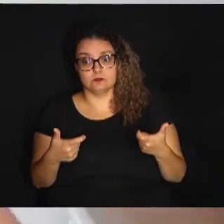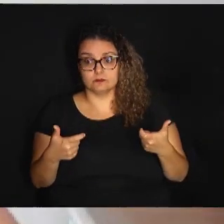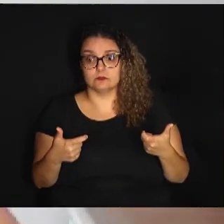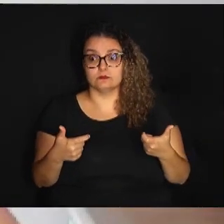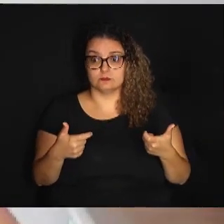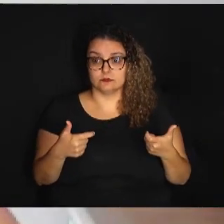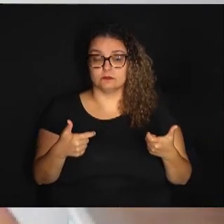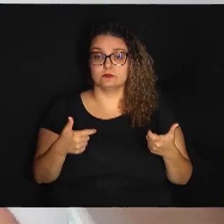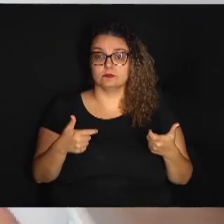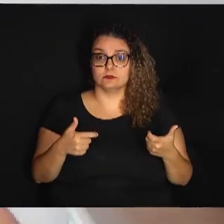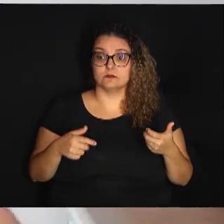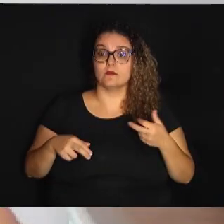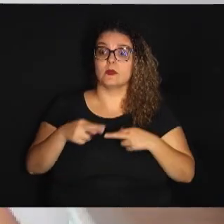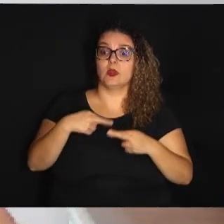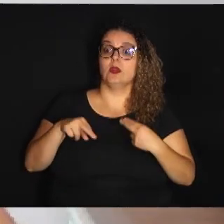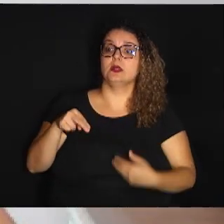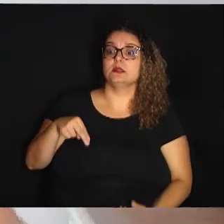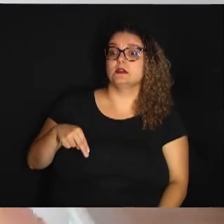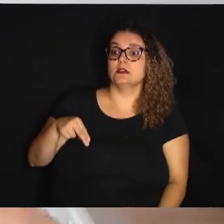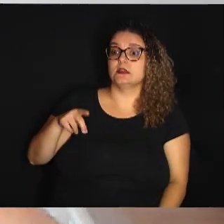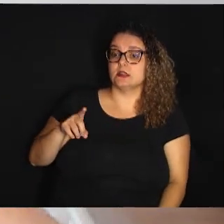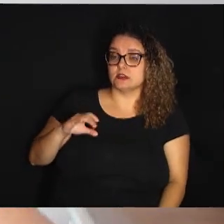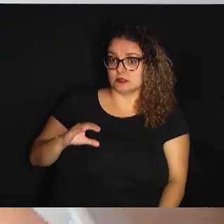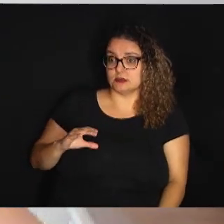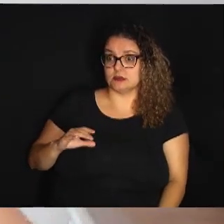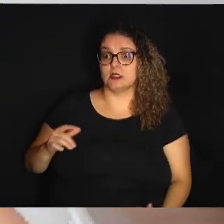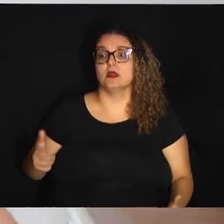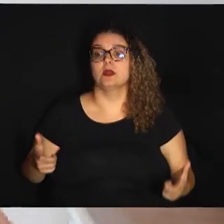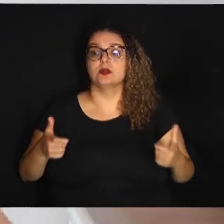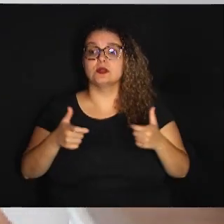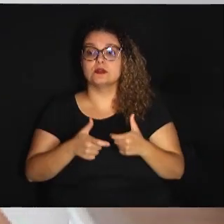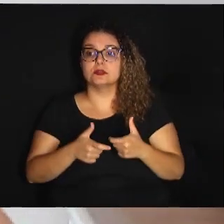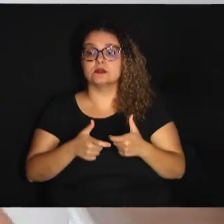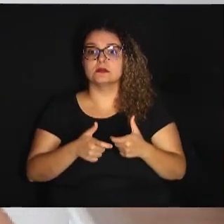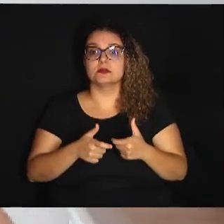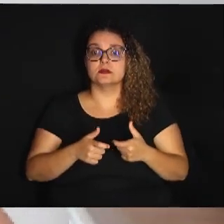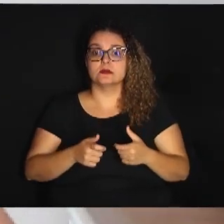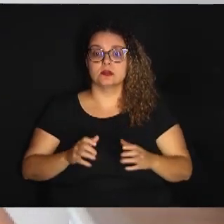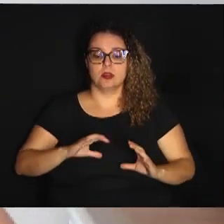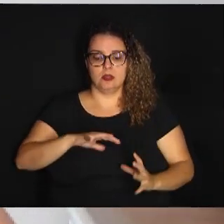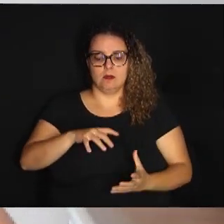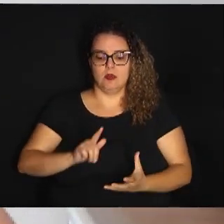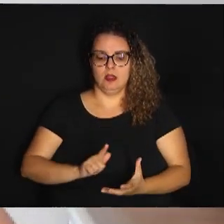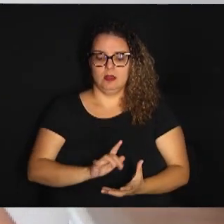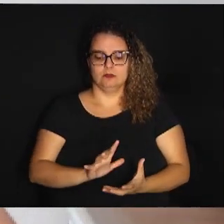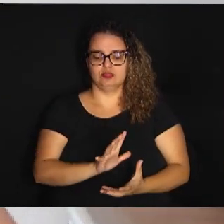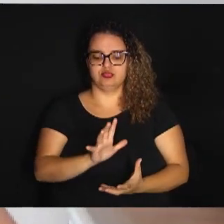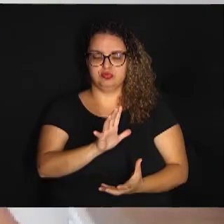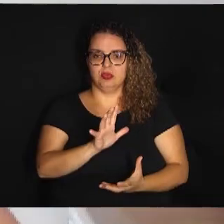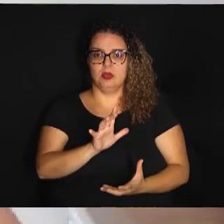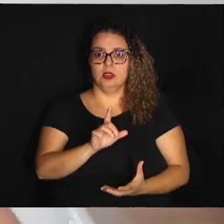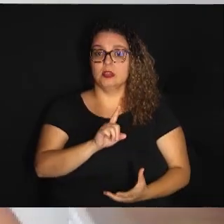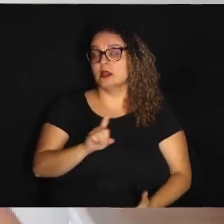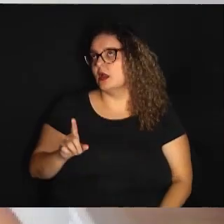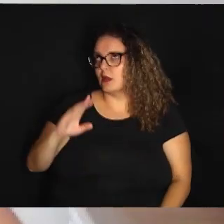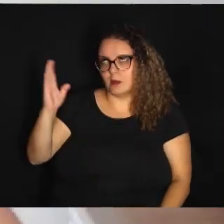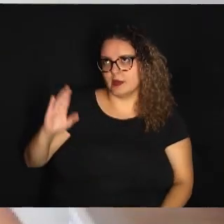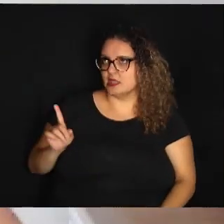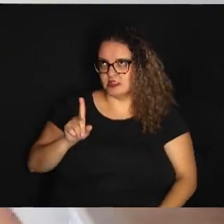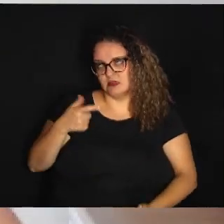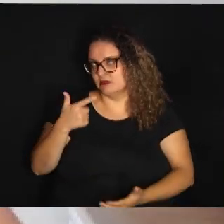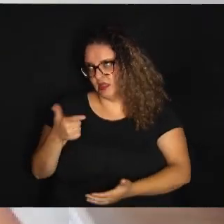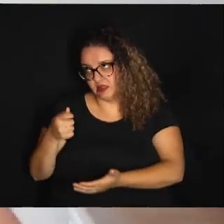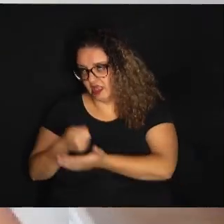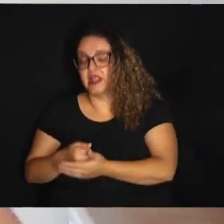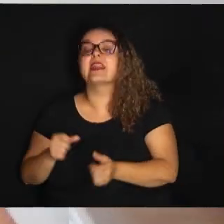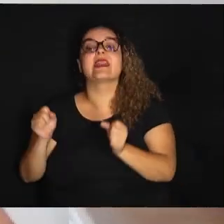responsabilidade maior até mesmo com essa NDC, né, na redução aí das emissões de gases de efeito estufa. Então, não que o Brasil